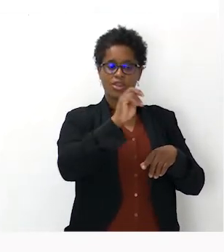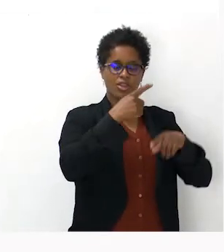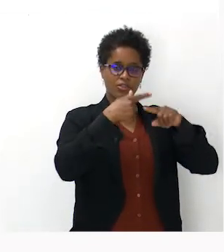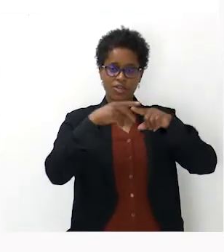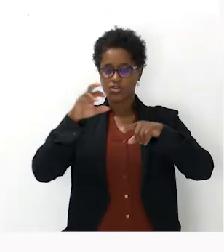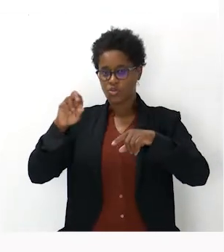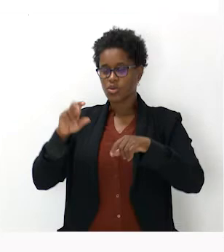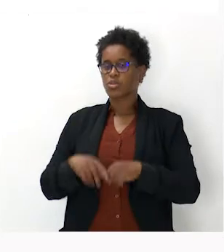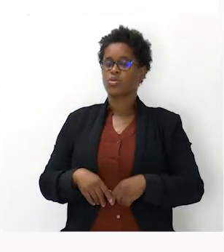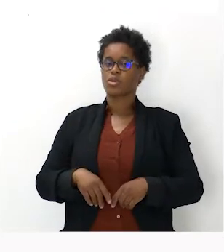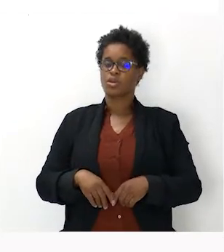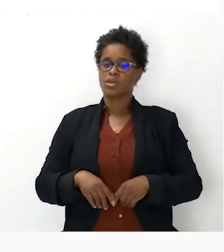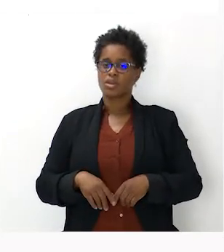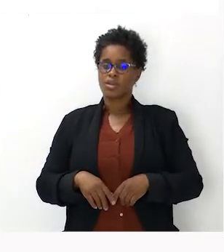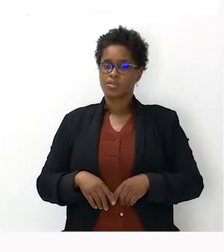vezes 8,